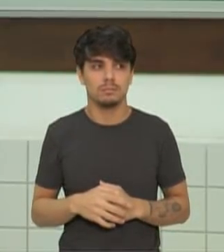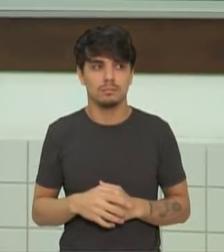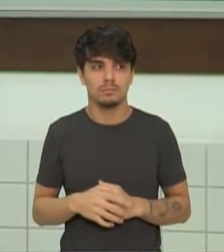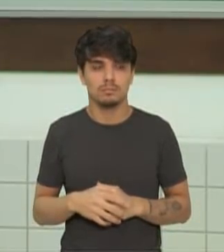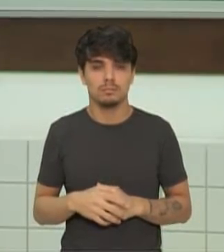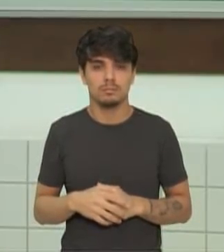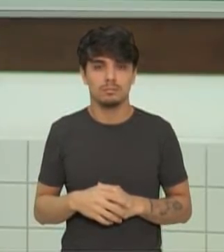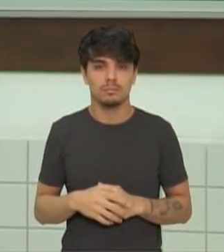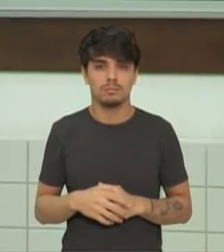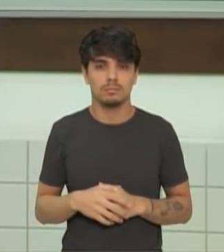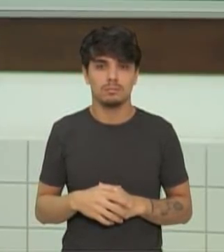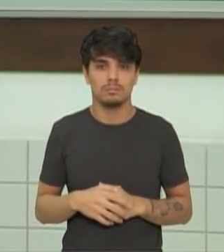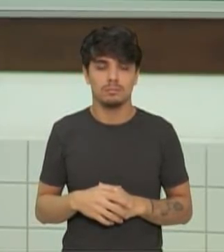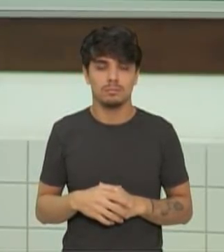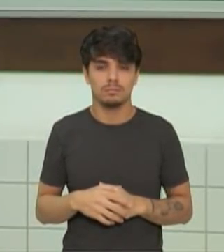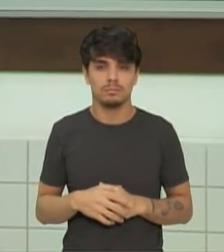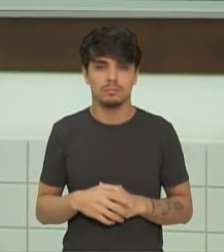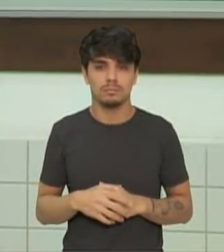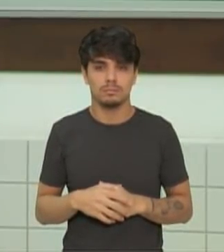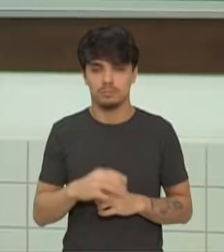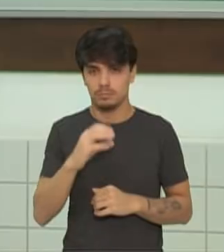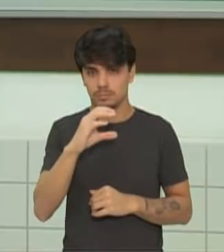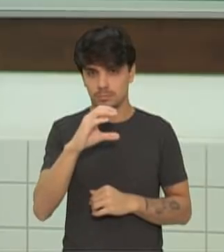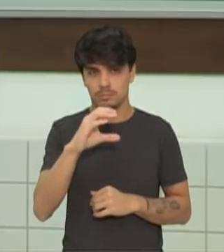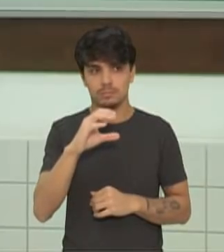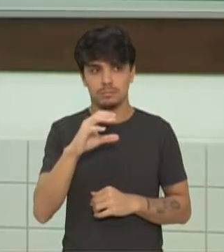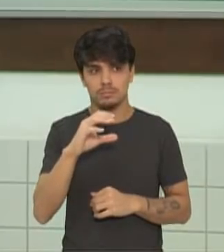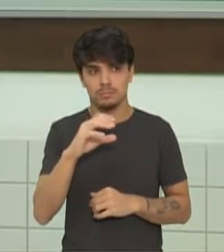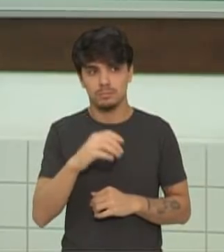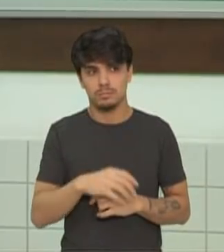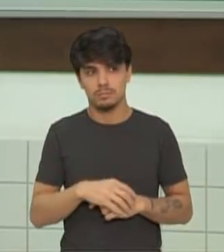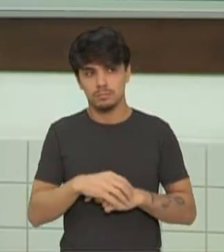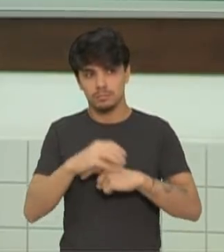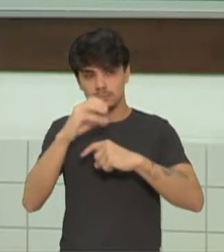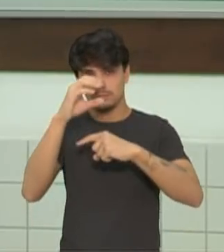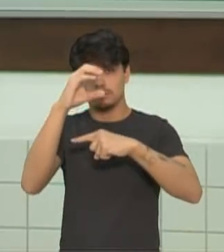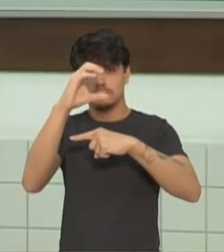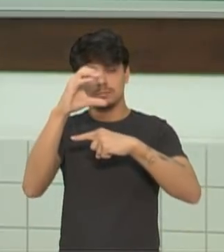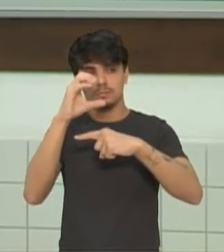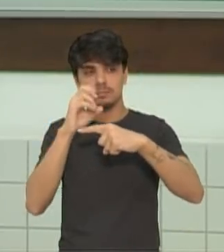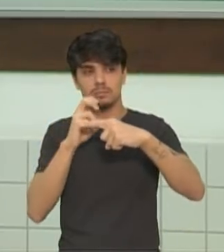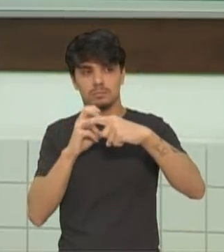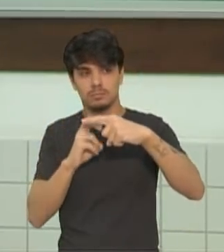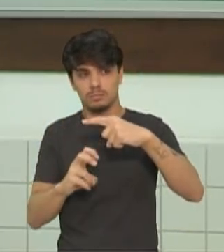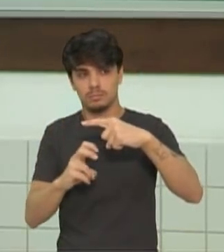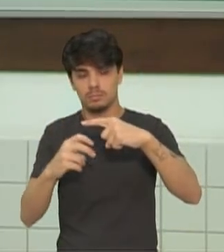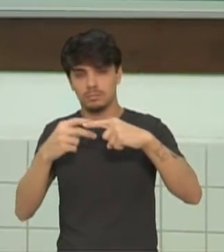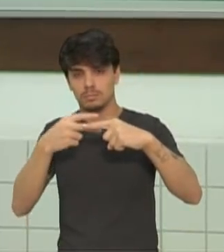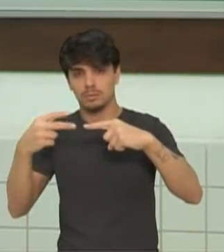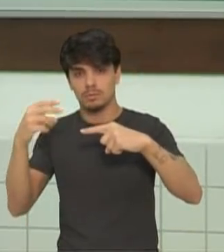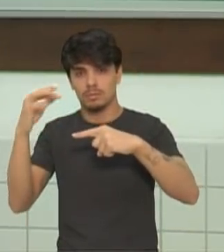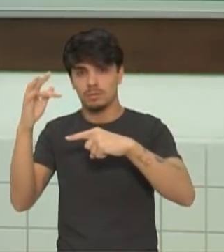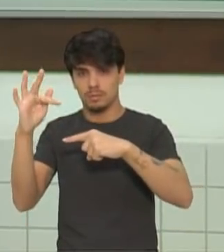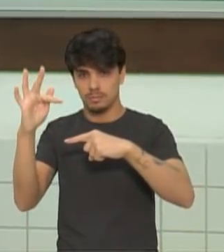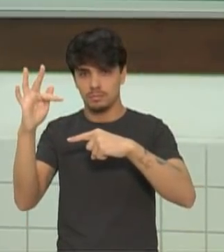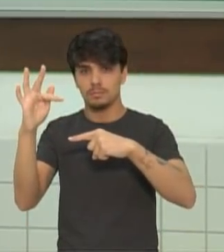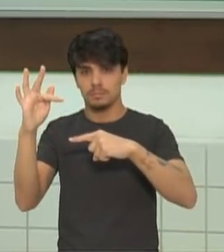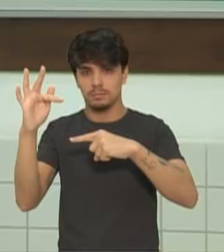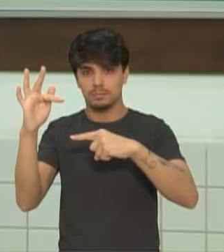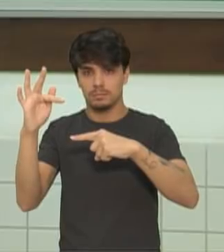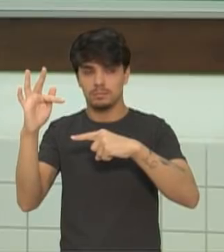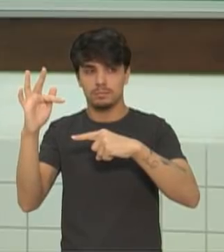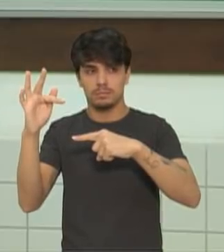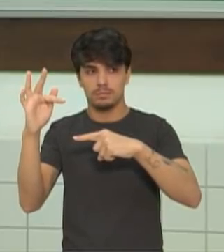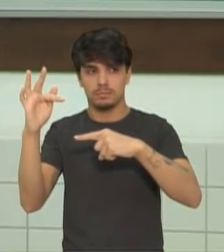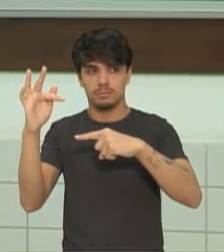Celsius, unidade de medida de temperatura, vai ser igual a F, que é a unidade de medida